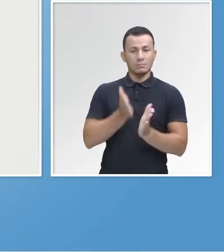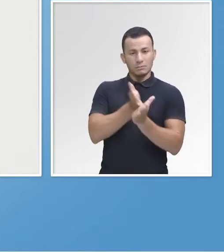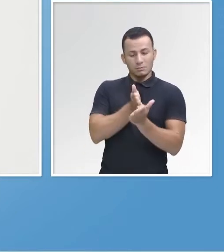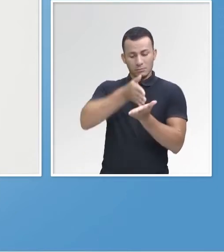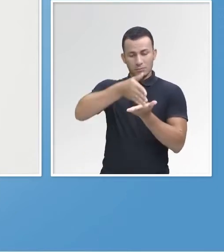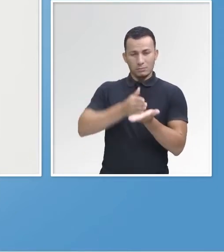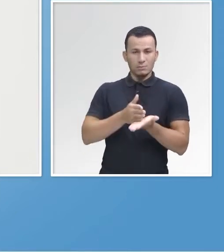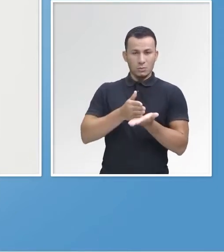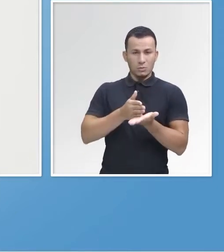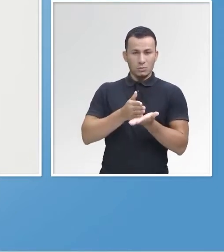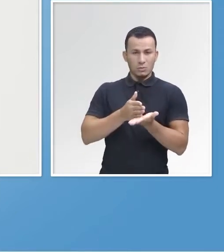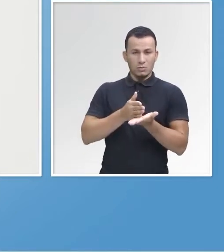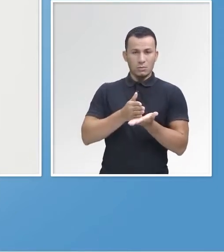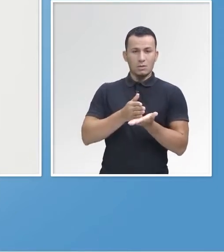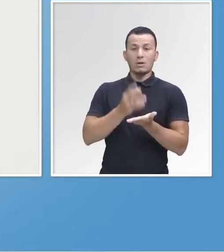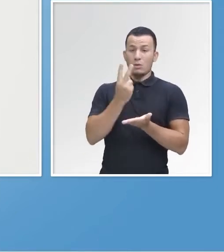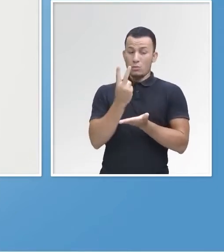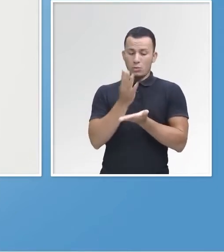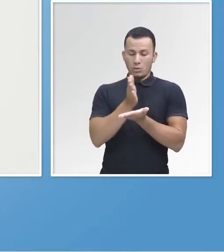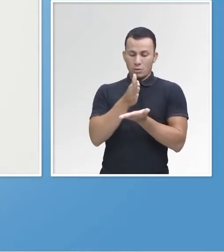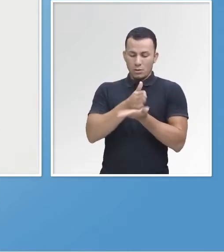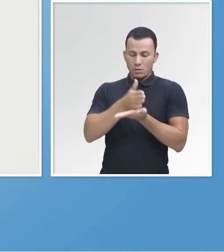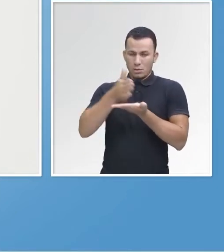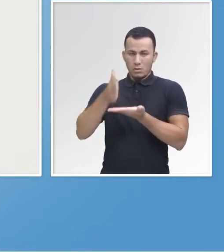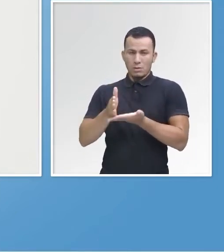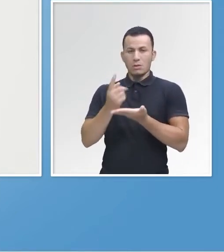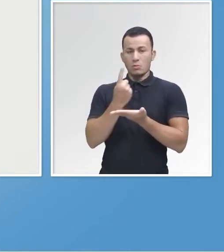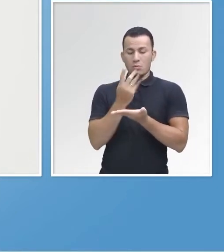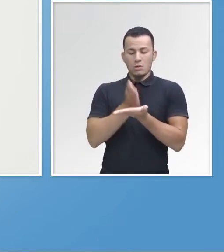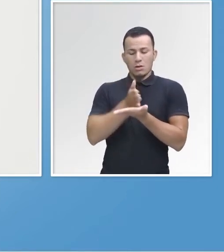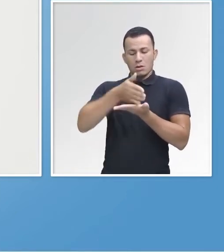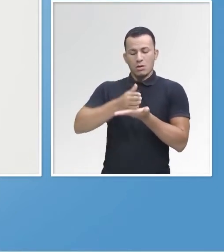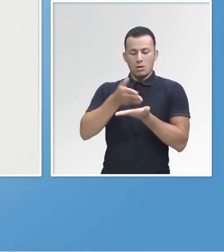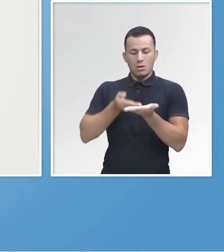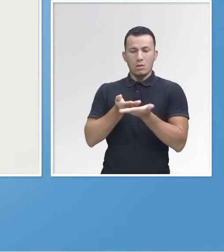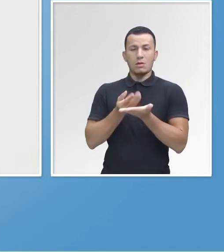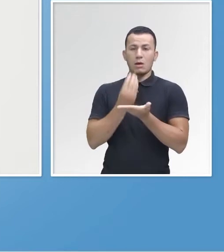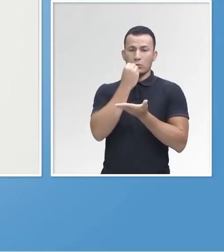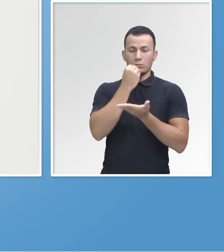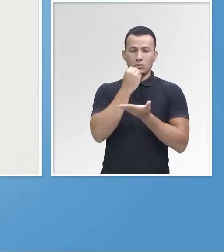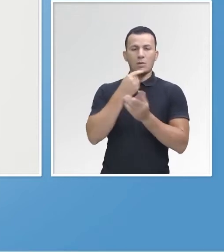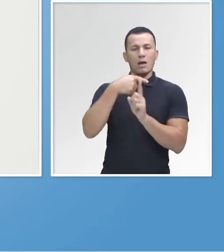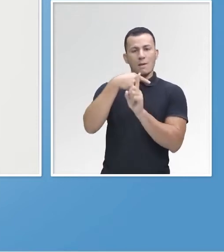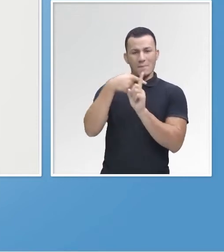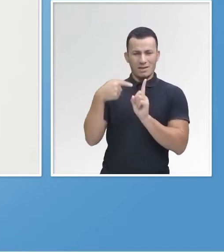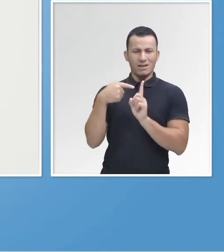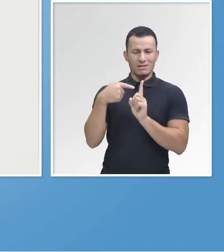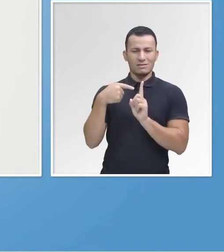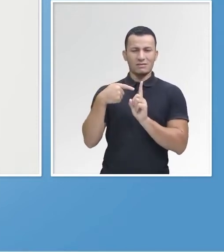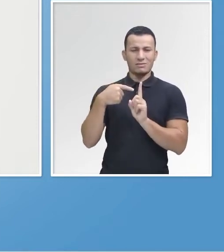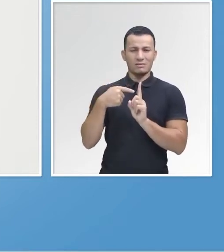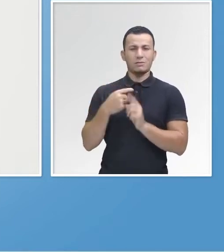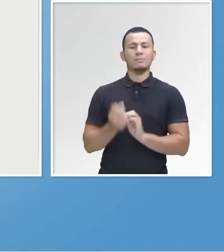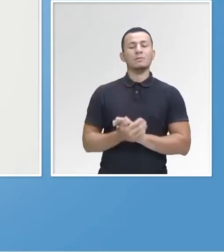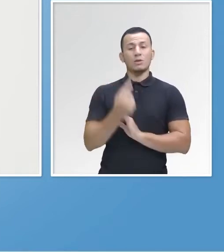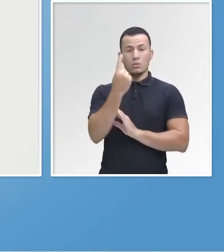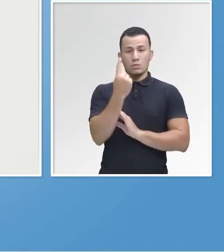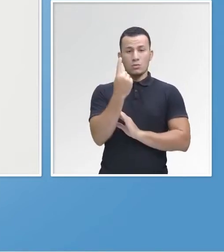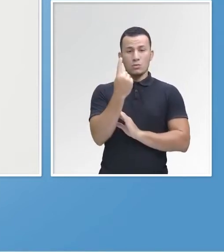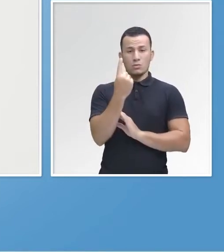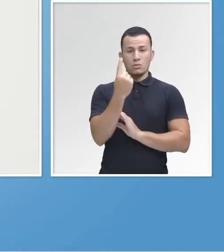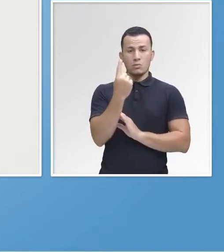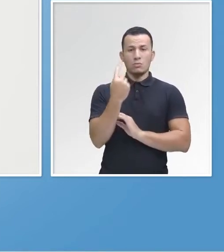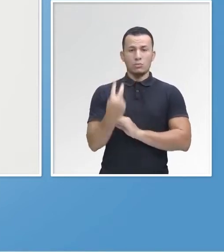de duas partes da pizza ou seja eu comi meia pizza ou seja um sobre